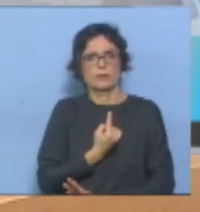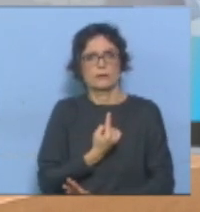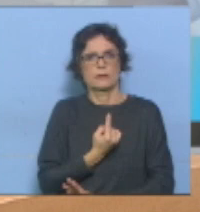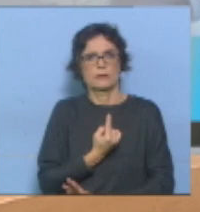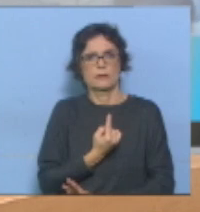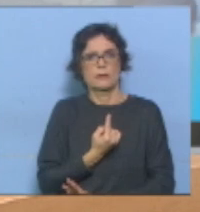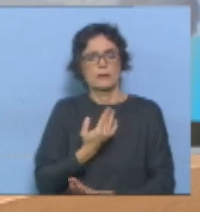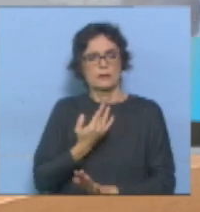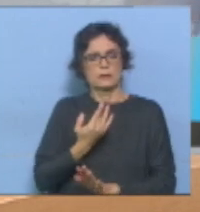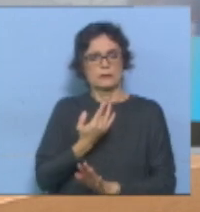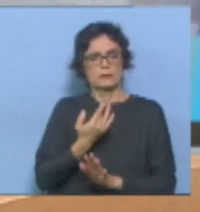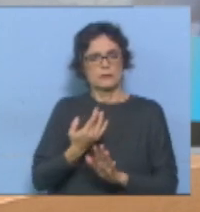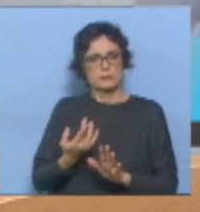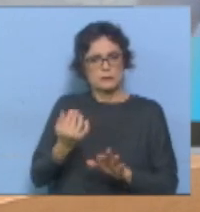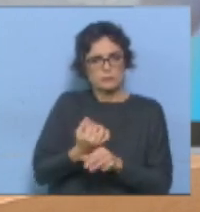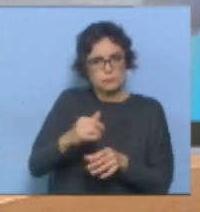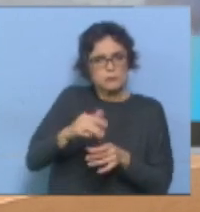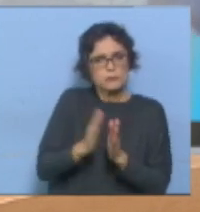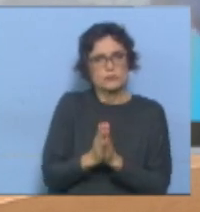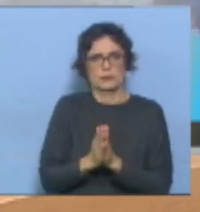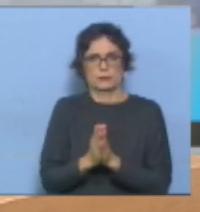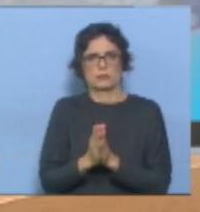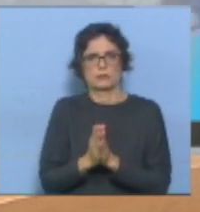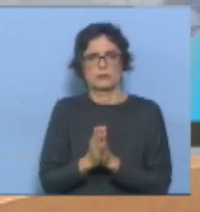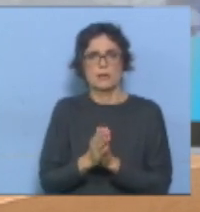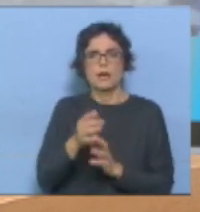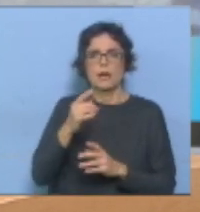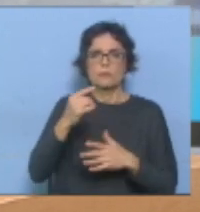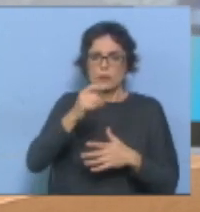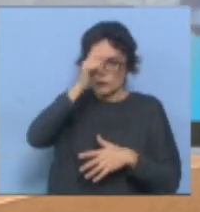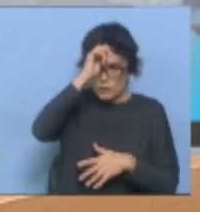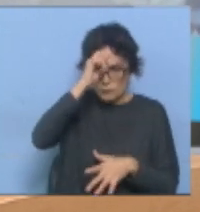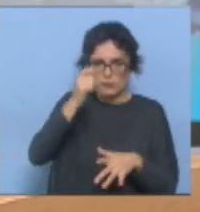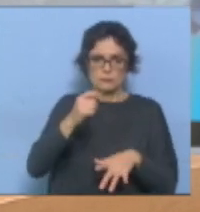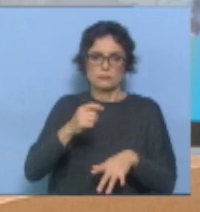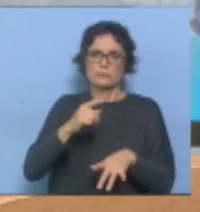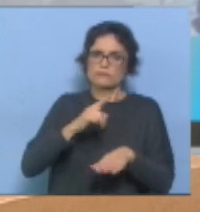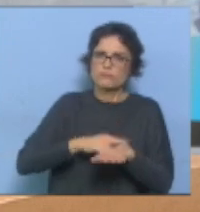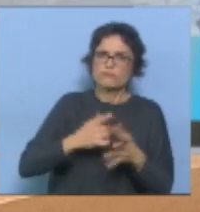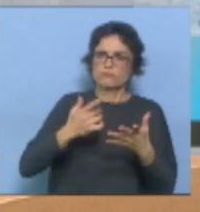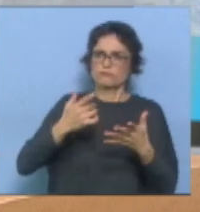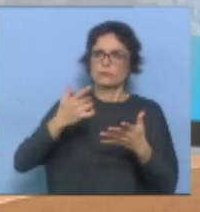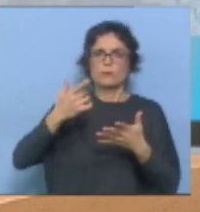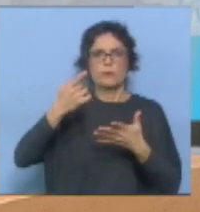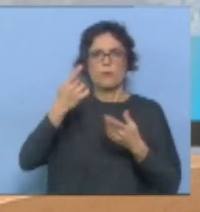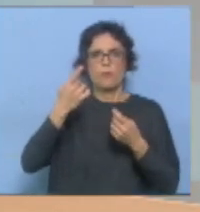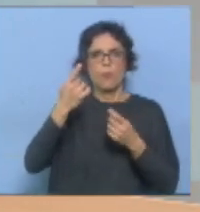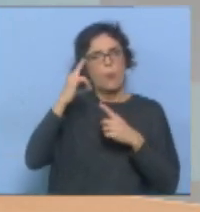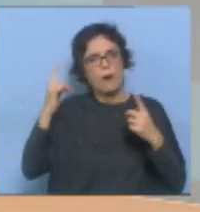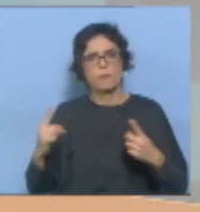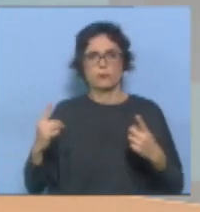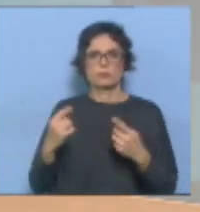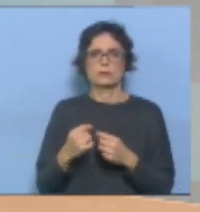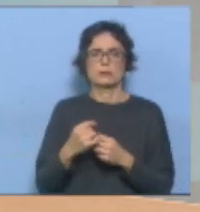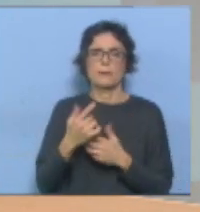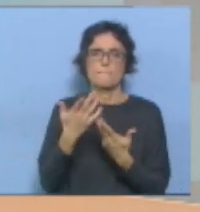importante. Tempo, respeito, como recursos práticos, a música, na deficiência intelectual é muito Vamos importante. ter que ser